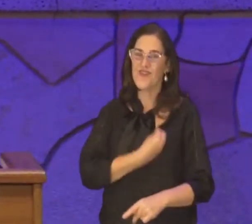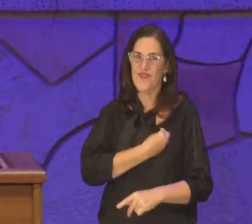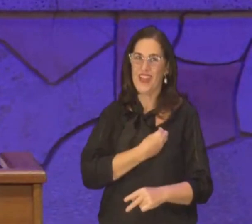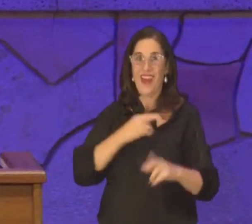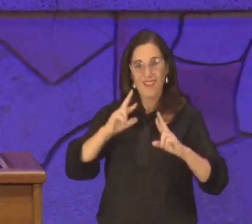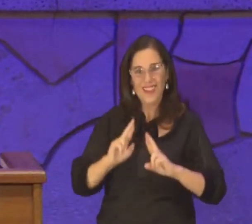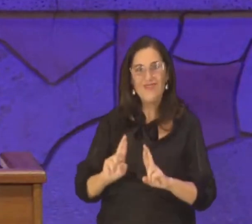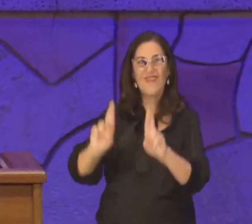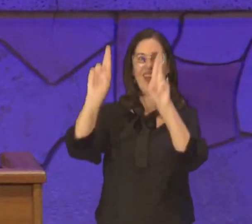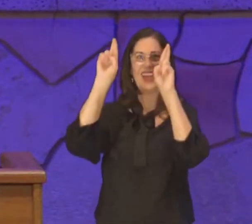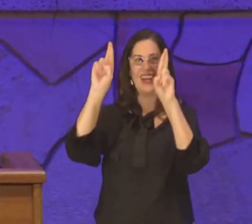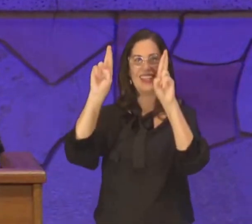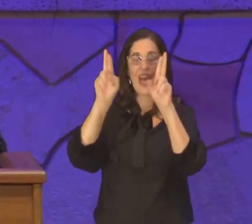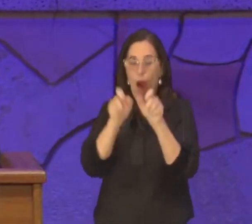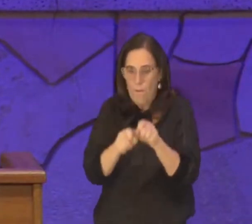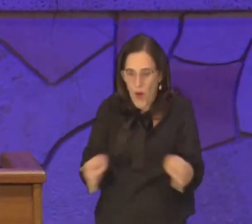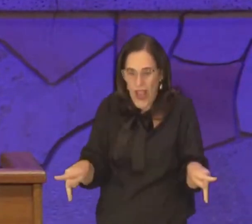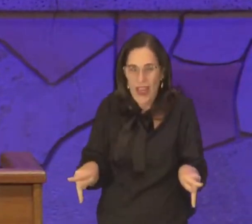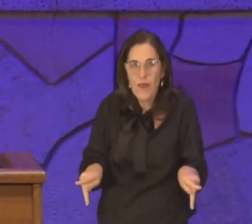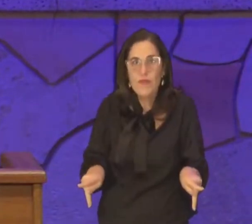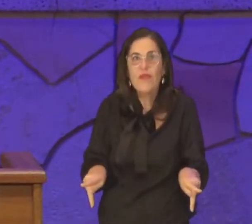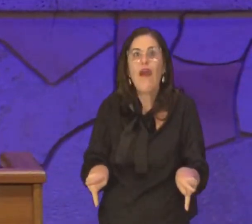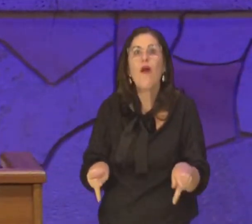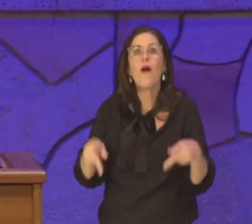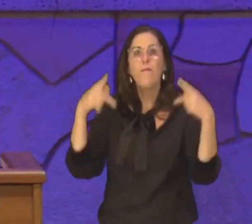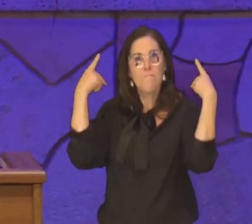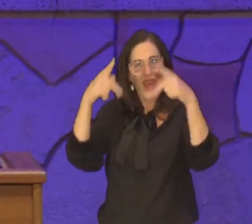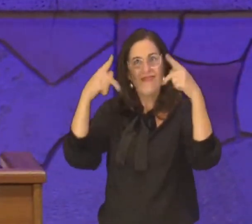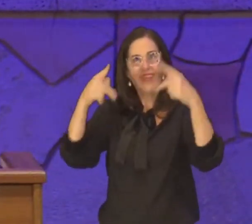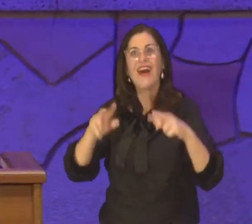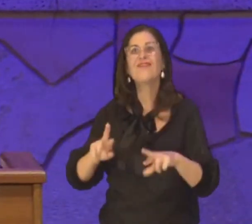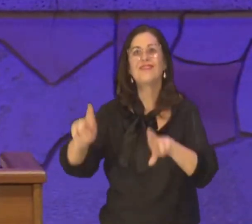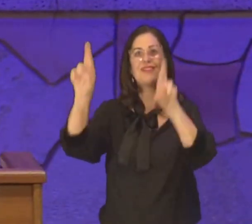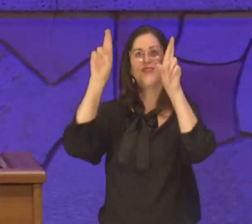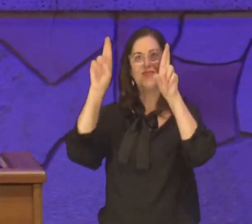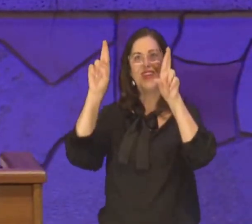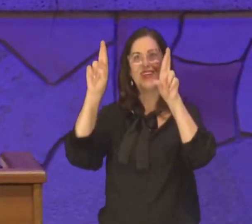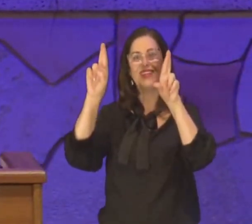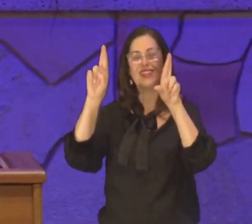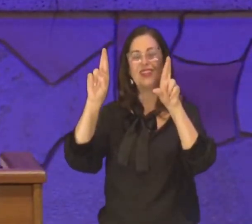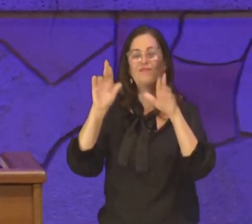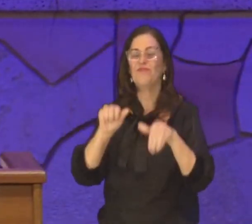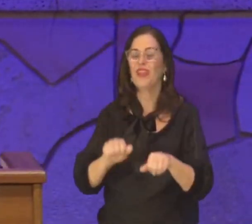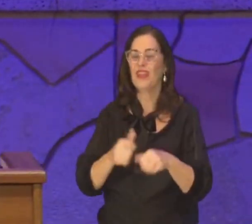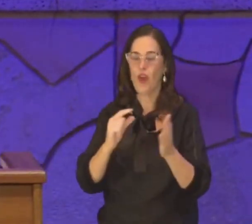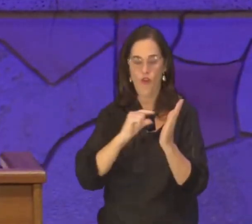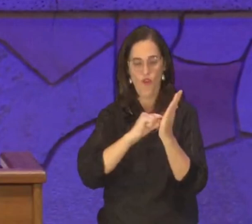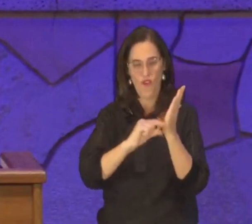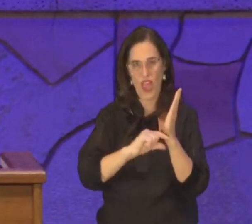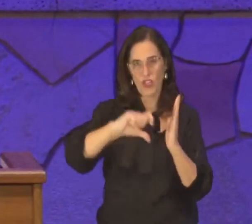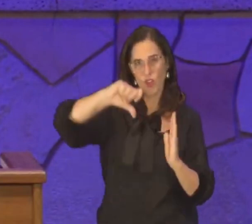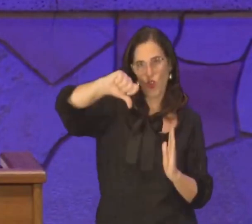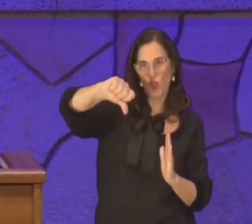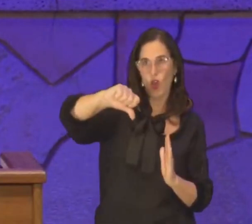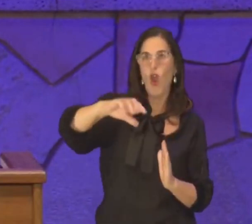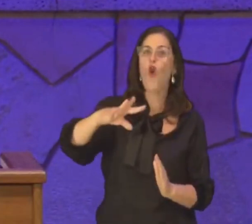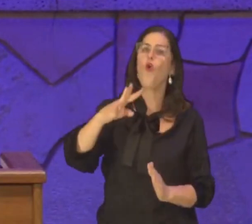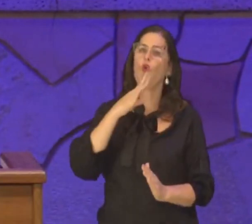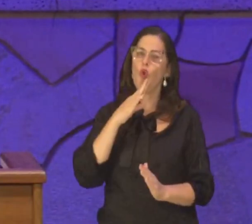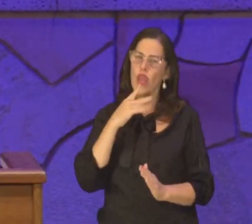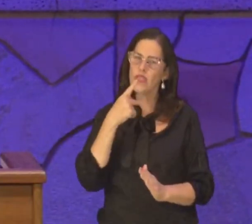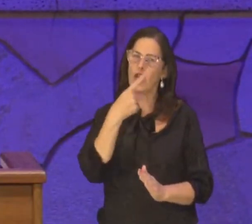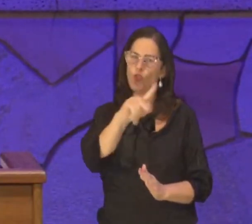Apocalipse é uma mensagem de esperança. E ele então fala no verso de número 9: conheço a